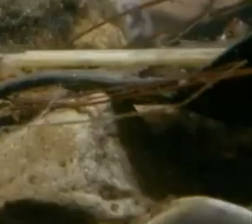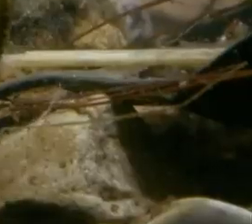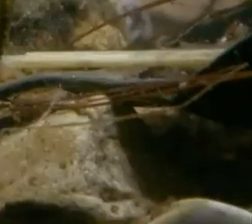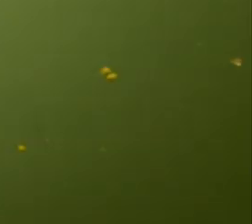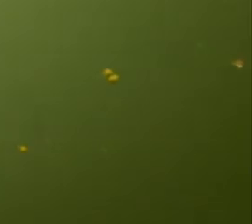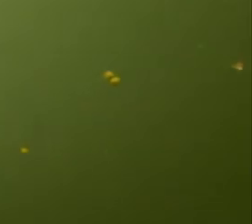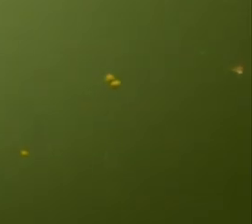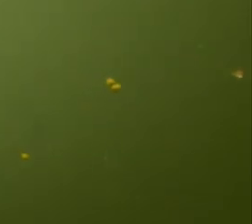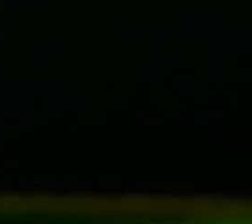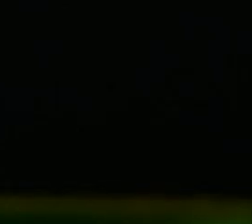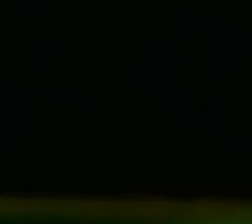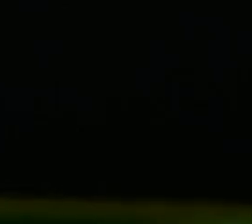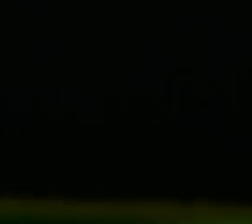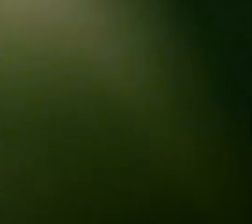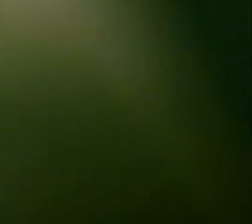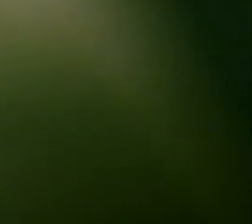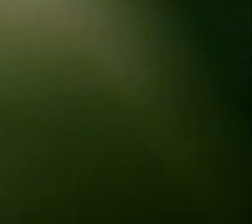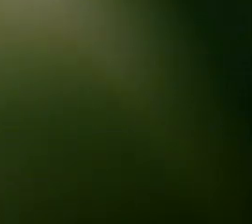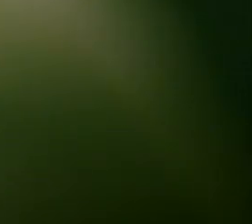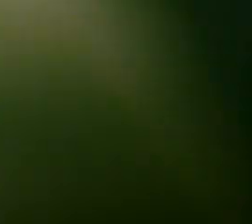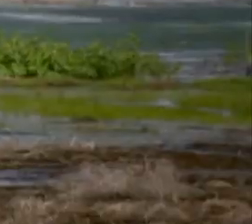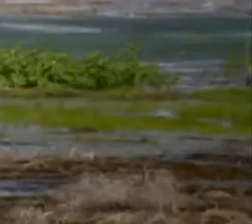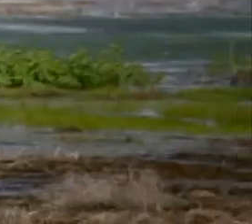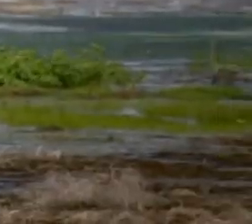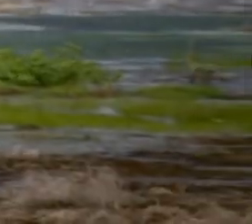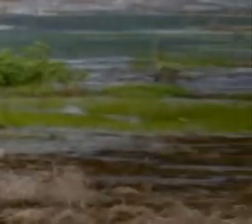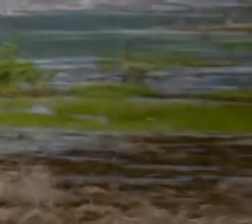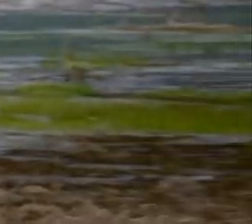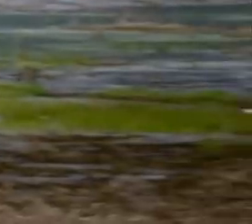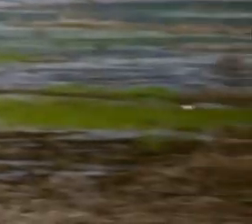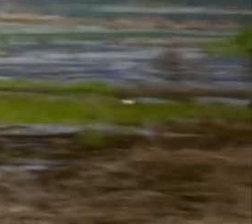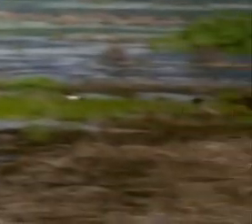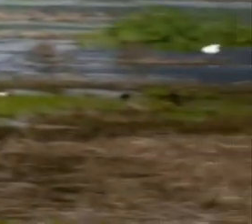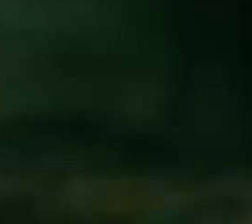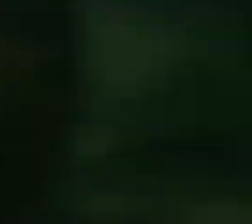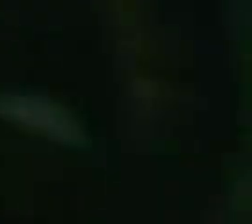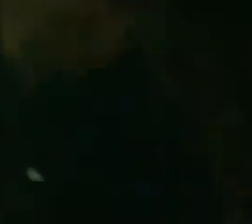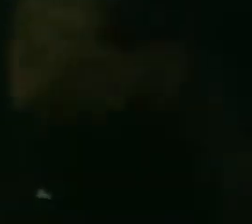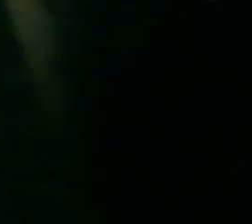batalha. No segundo episódio de Austrália Mortal.